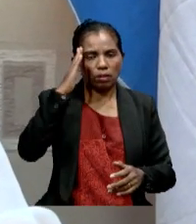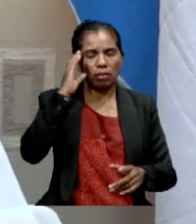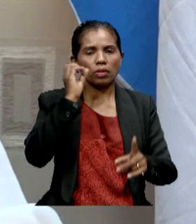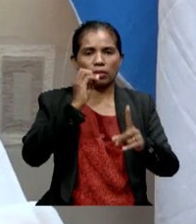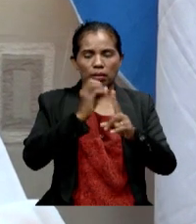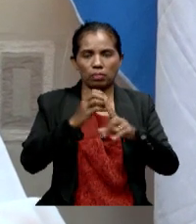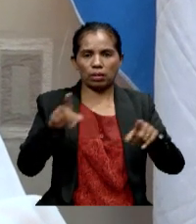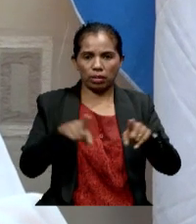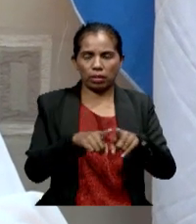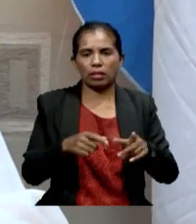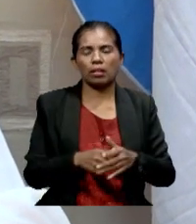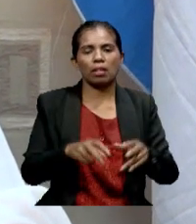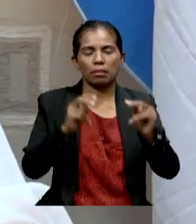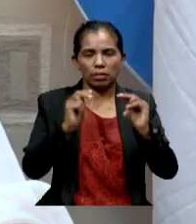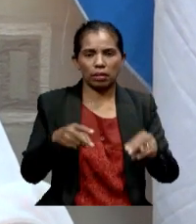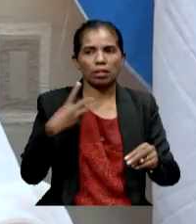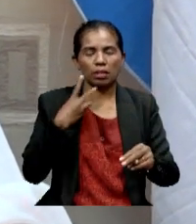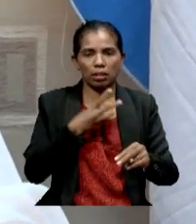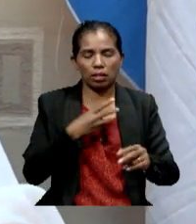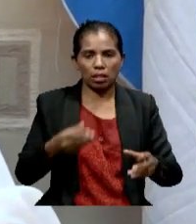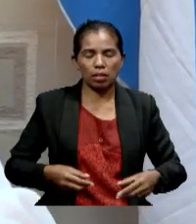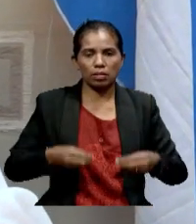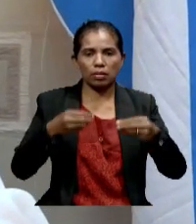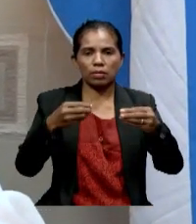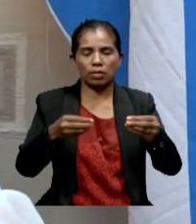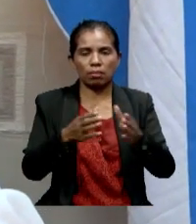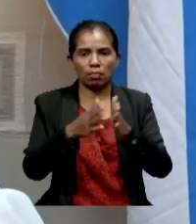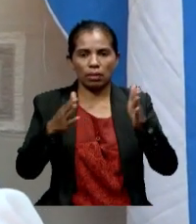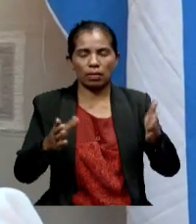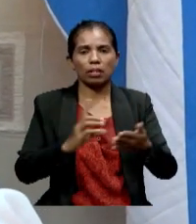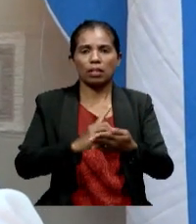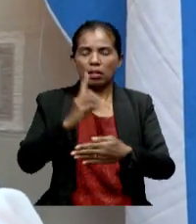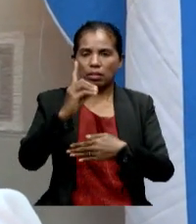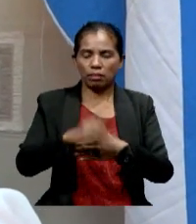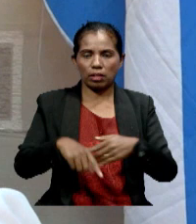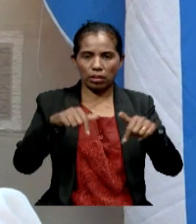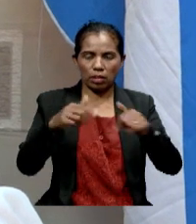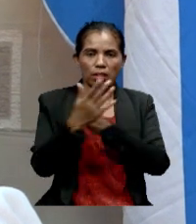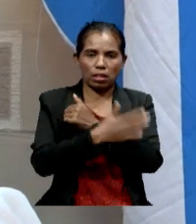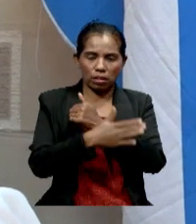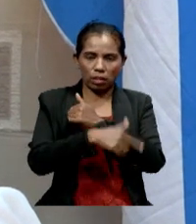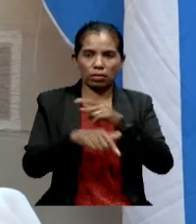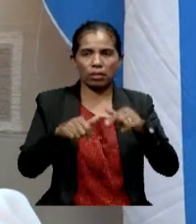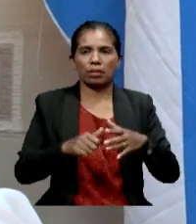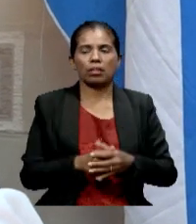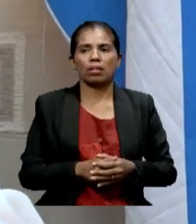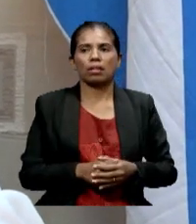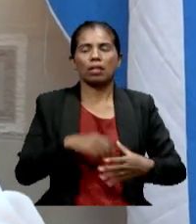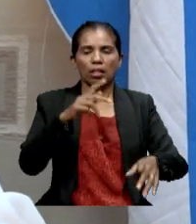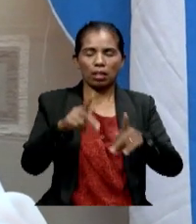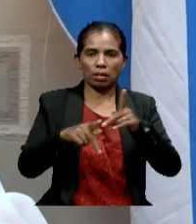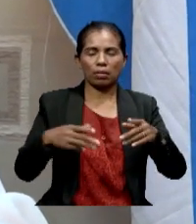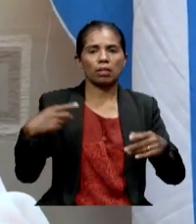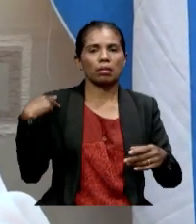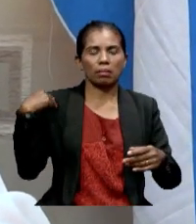não é. Precisamente, ainda não é o peso do outro lutar, vai ainda não é desenvolvimento e nação nenhuma. Lhe leva o povo, não é uma cacuíta